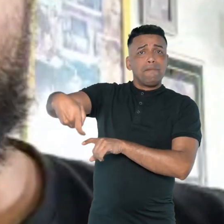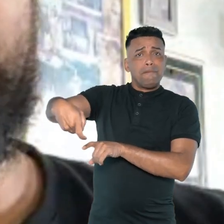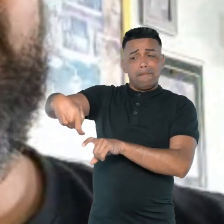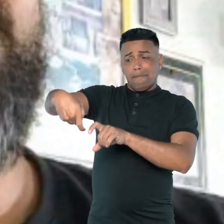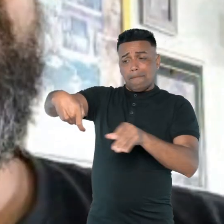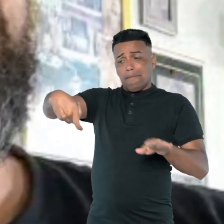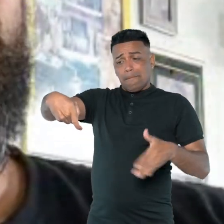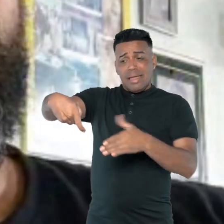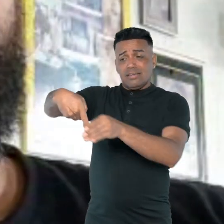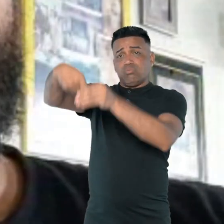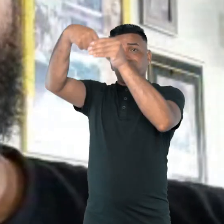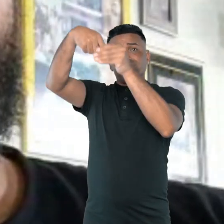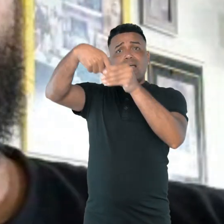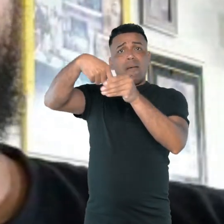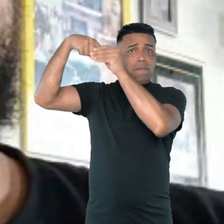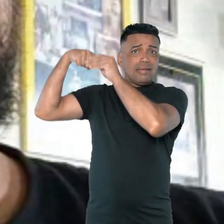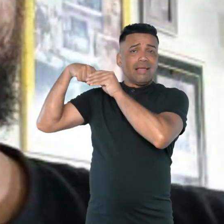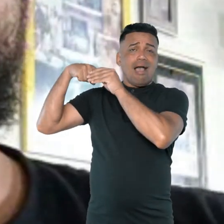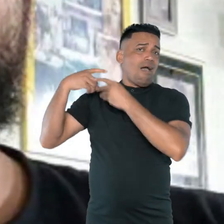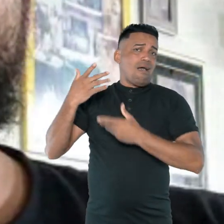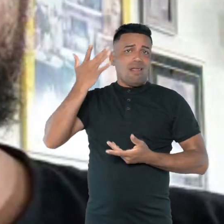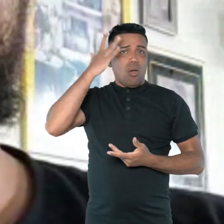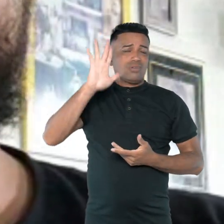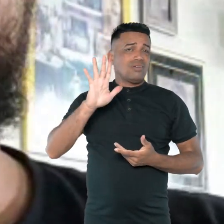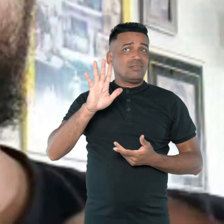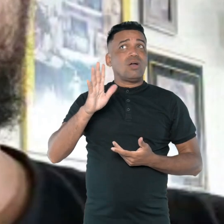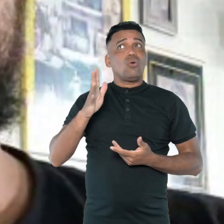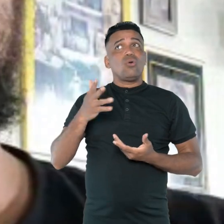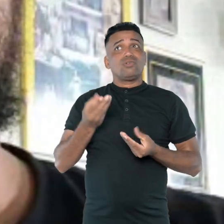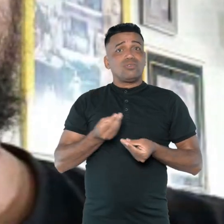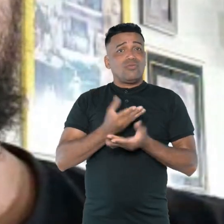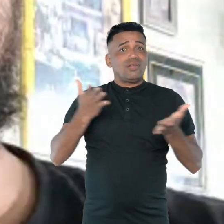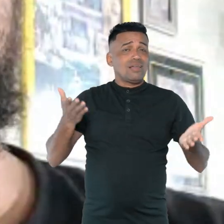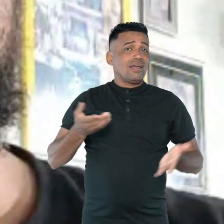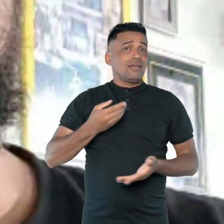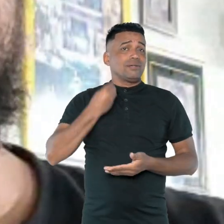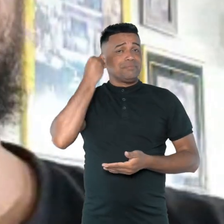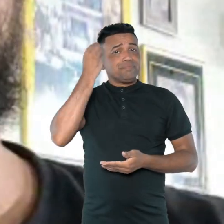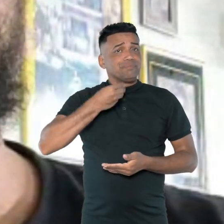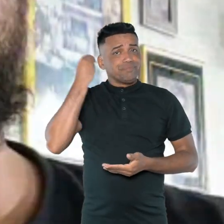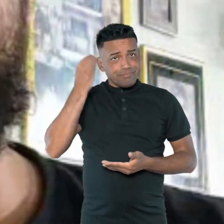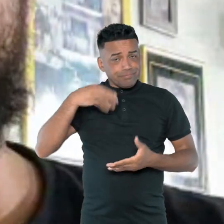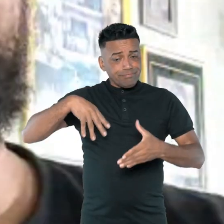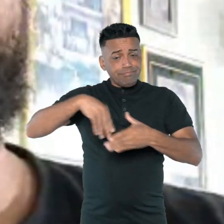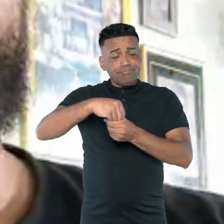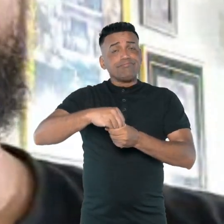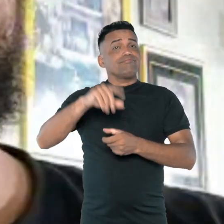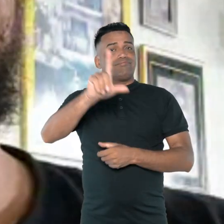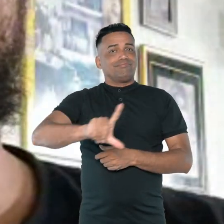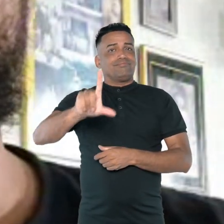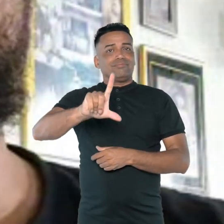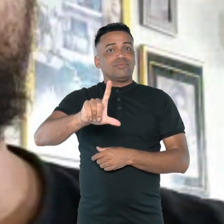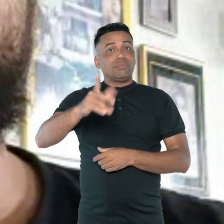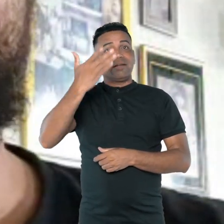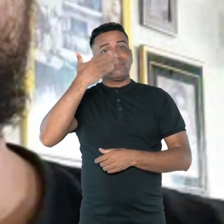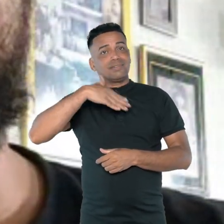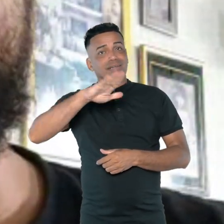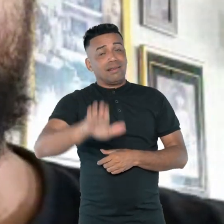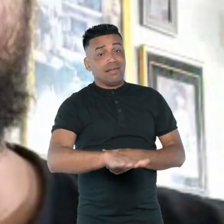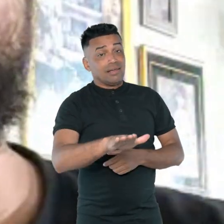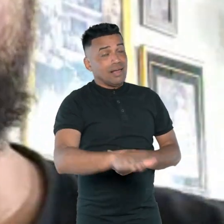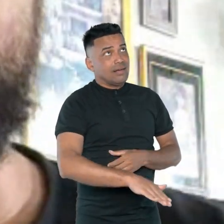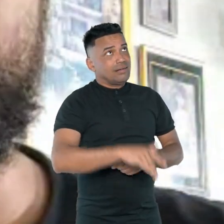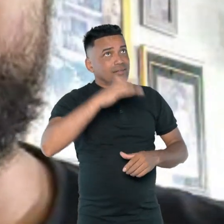do meu lugar, né, eu quis trazer essas experiências, né, para a literatura. para que as crianças consigam